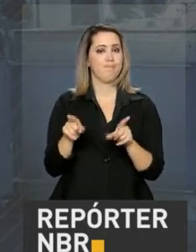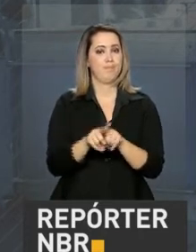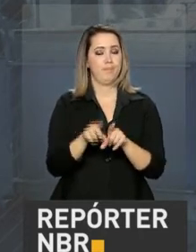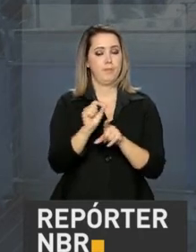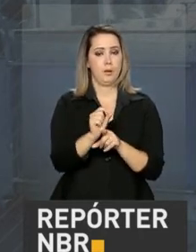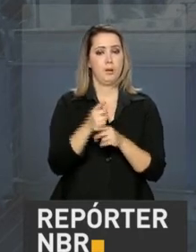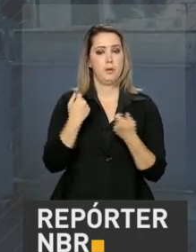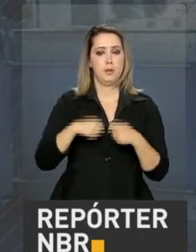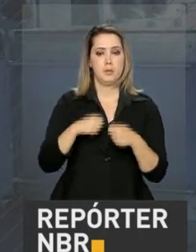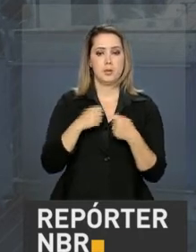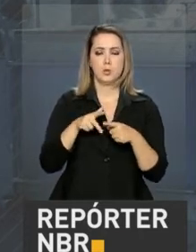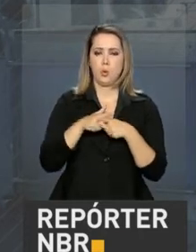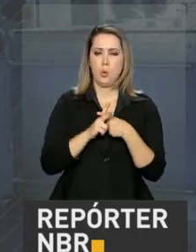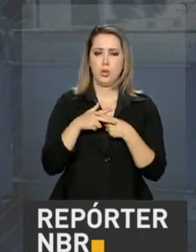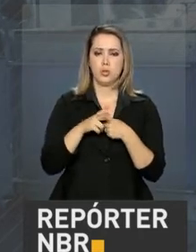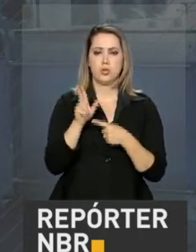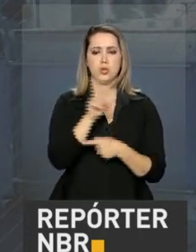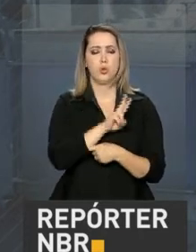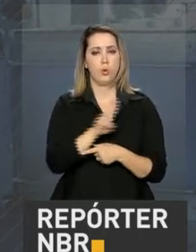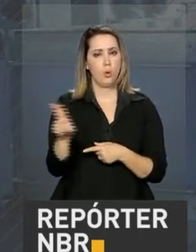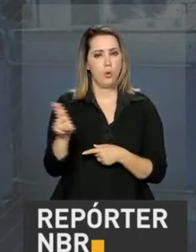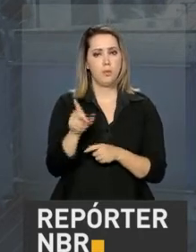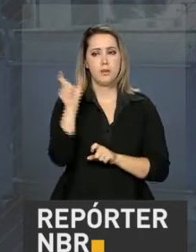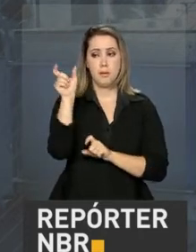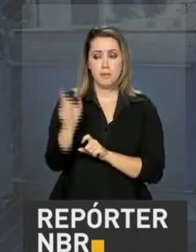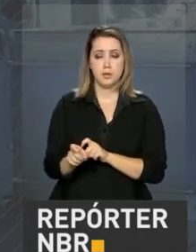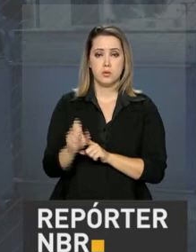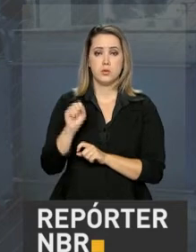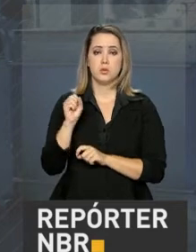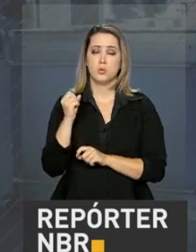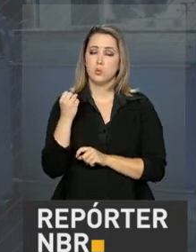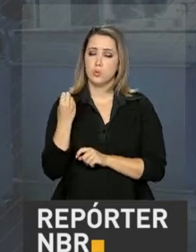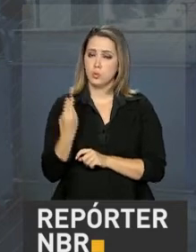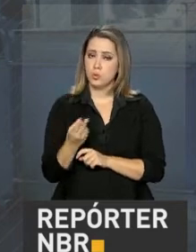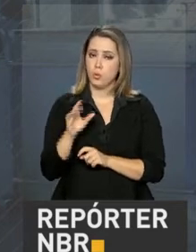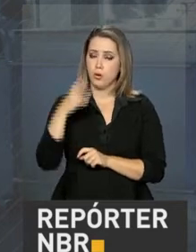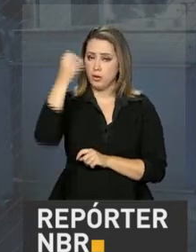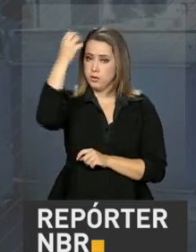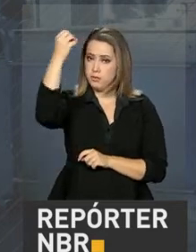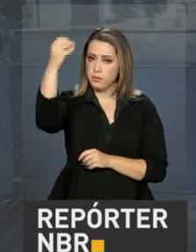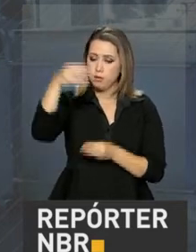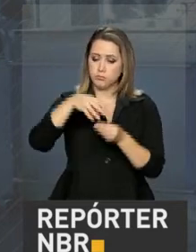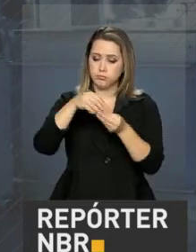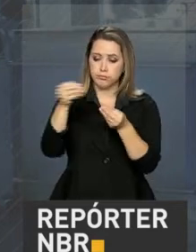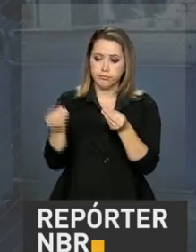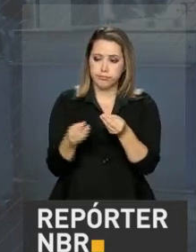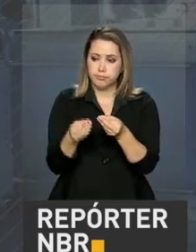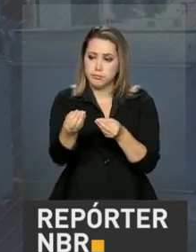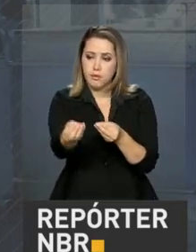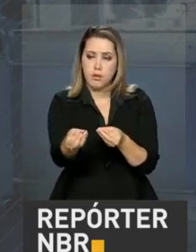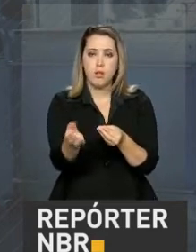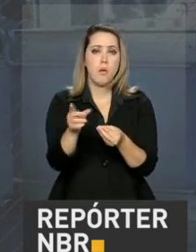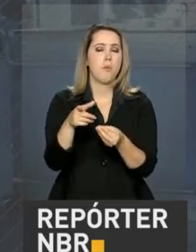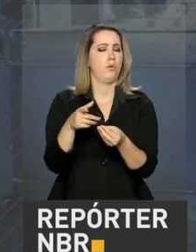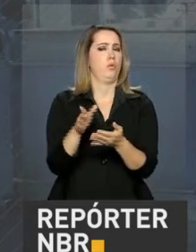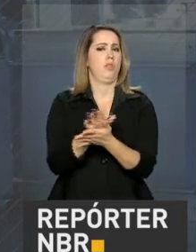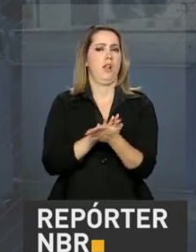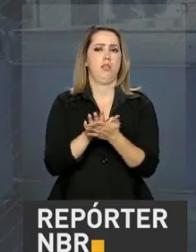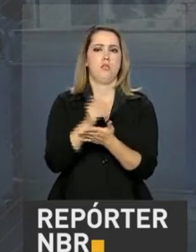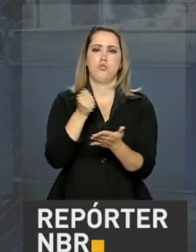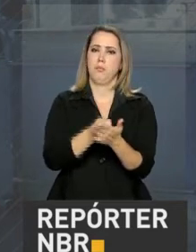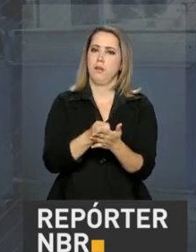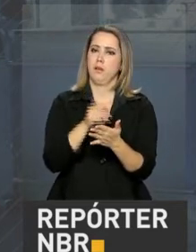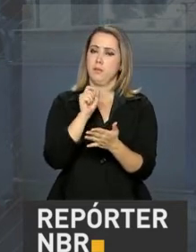da empresa de corrigir, em caso de erro, o nome ou sobrenome do passageiro no ticket de embarque, sem custo adicional,